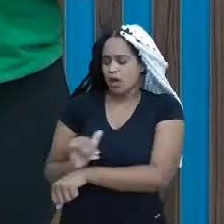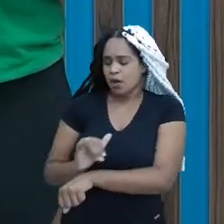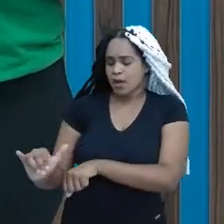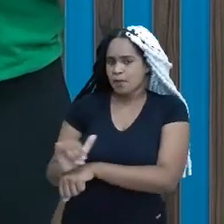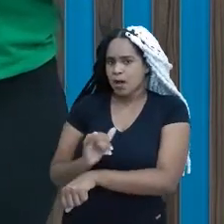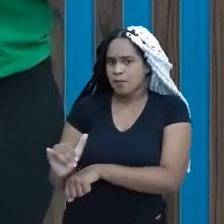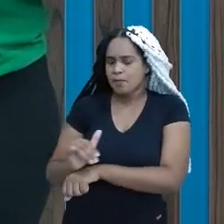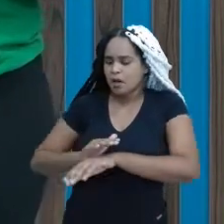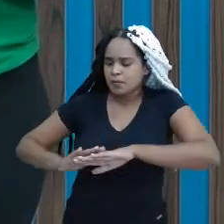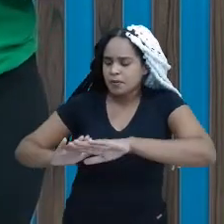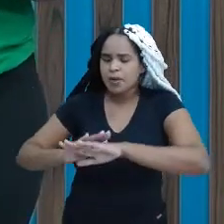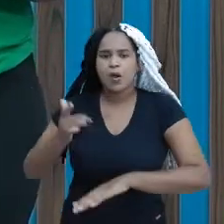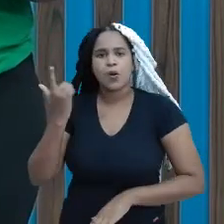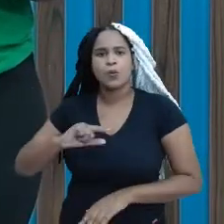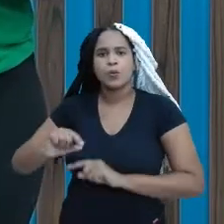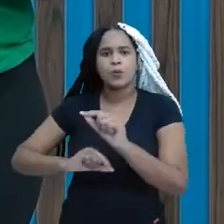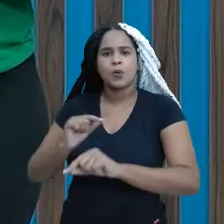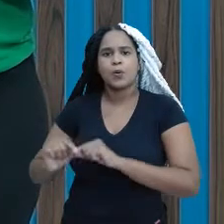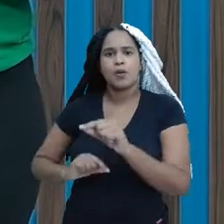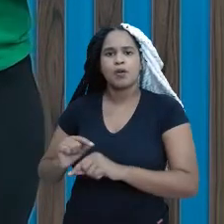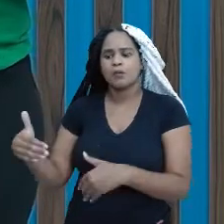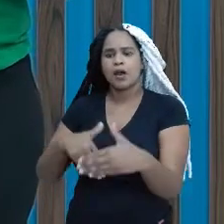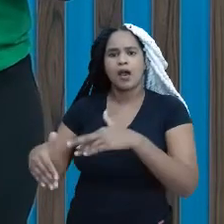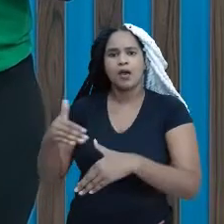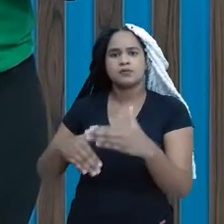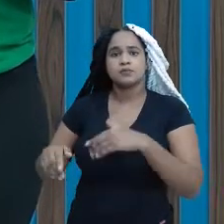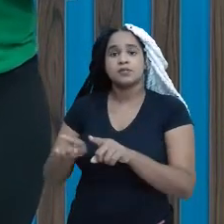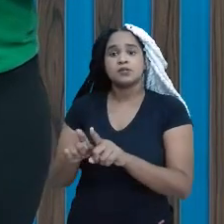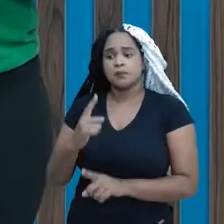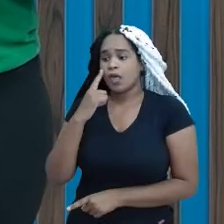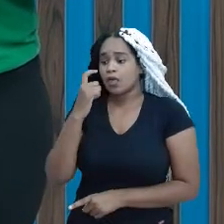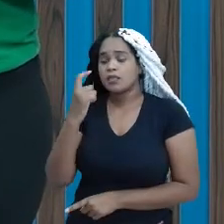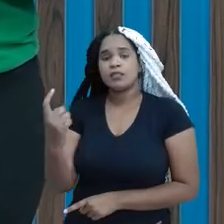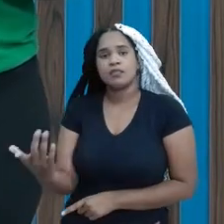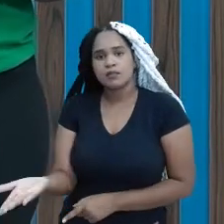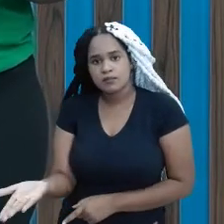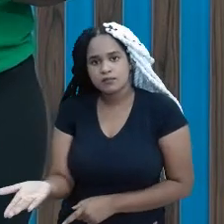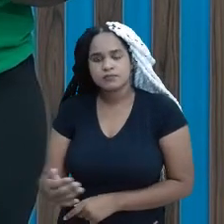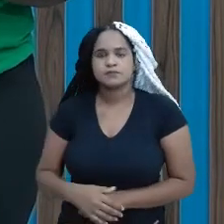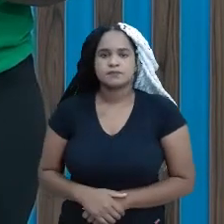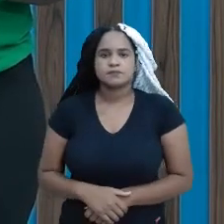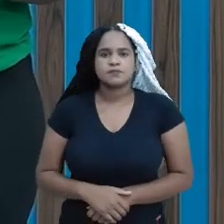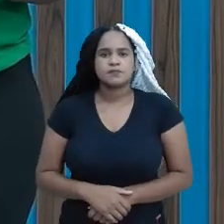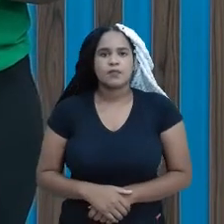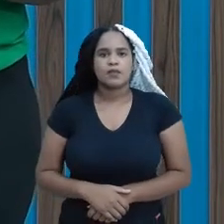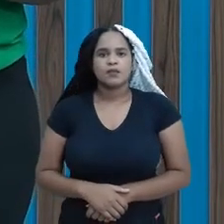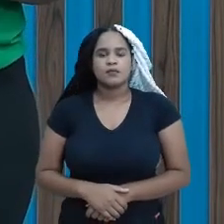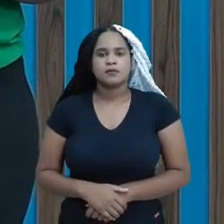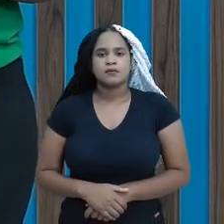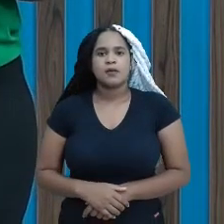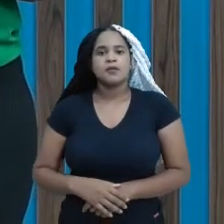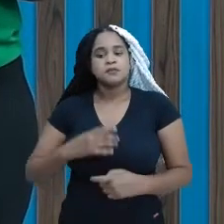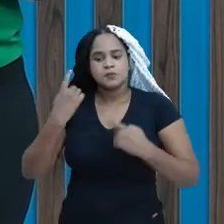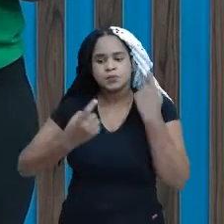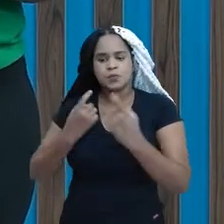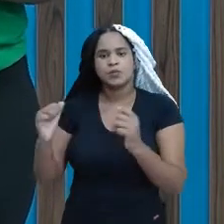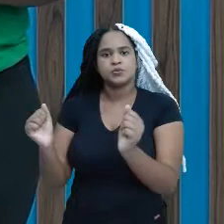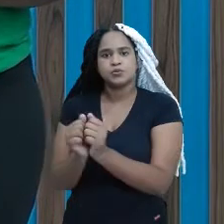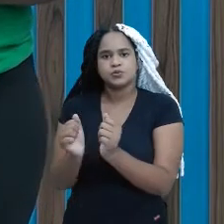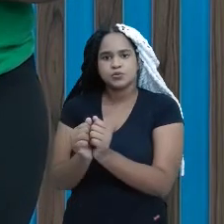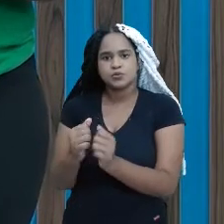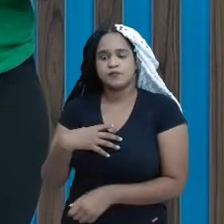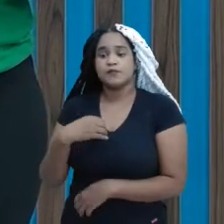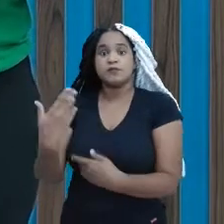estratégia para poder estar presente e mostrar esse interesse com a vida escolar do seu filho. Então, ele vai se